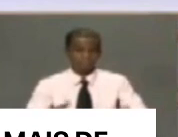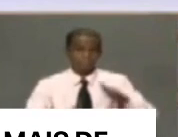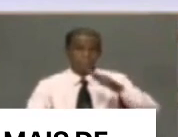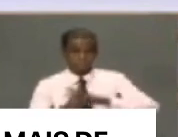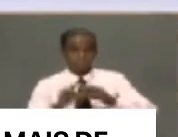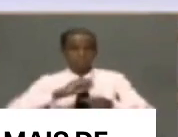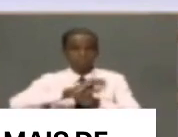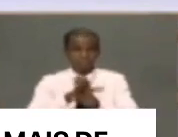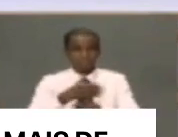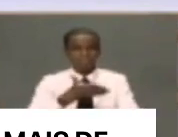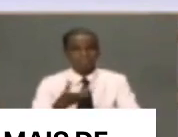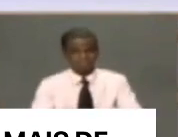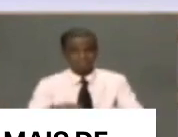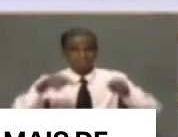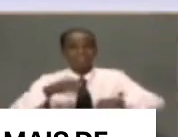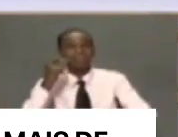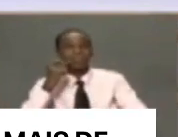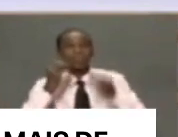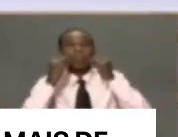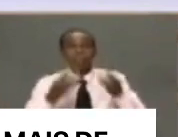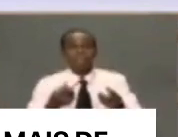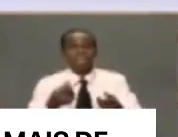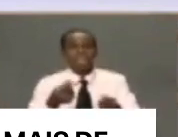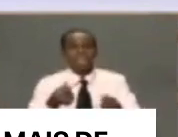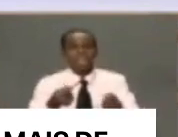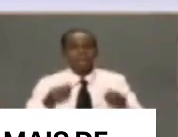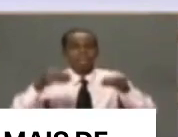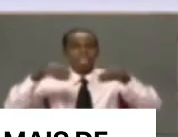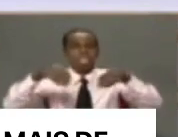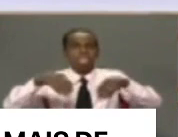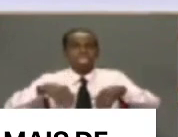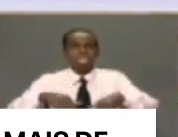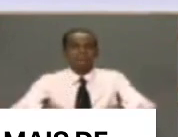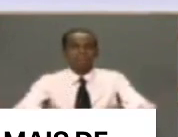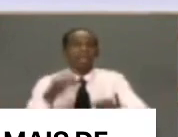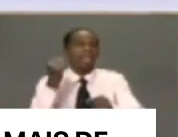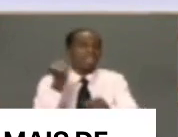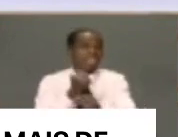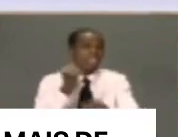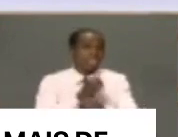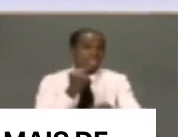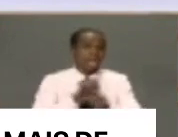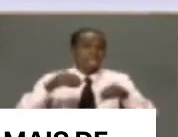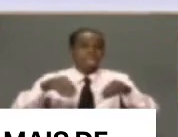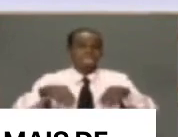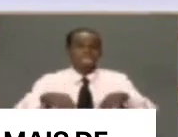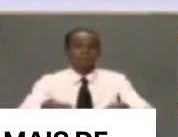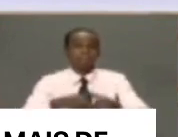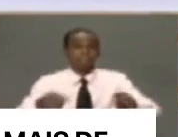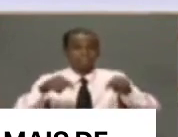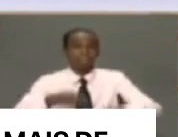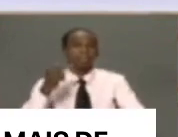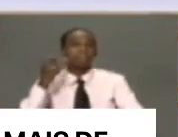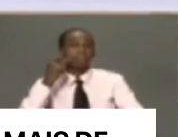económicos e financeiros e os programas de desenvolvimento econômico e social do país não impediu que Angola